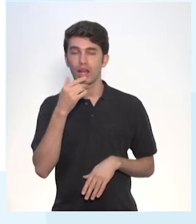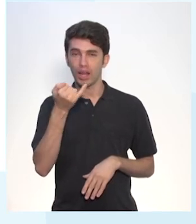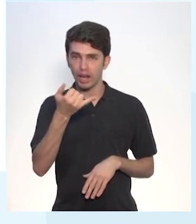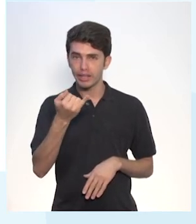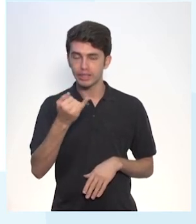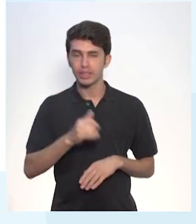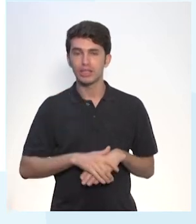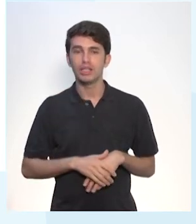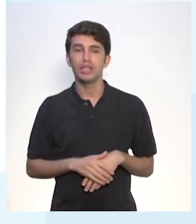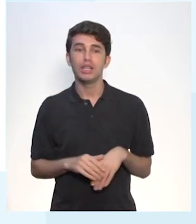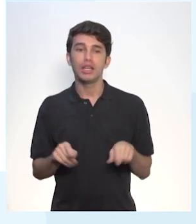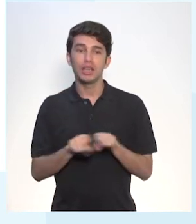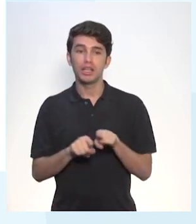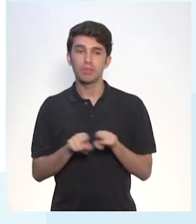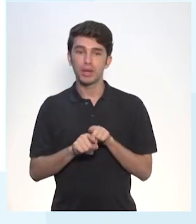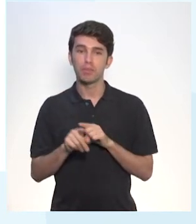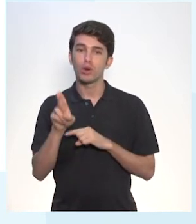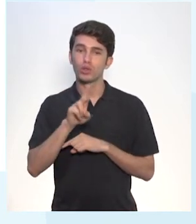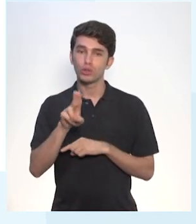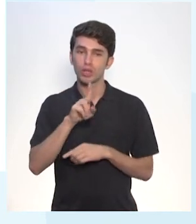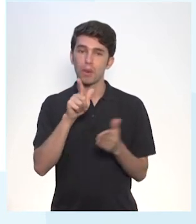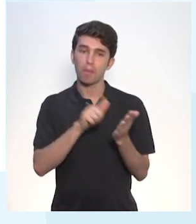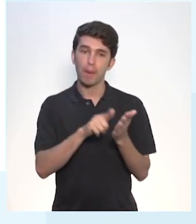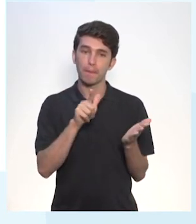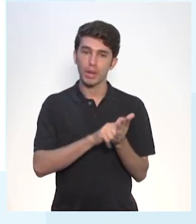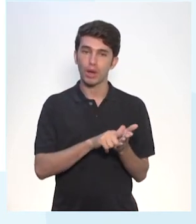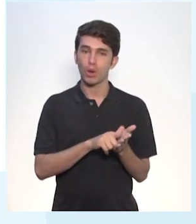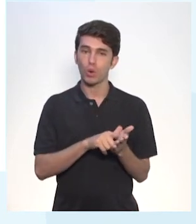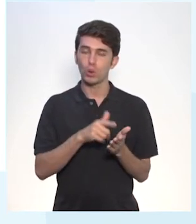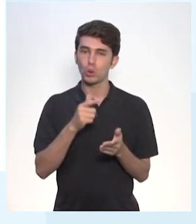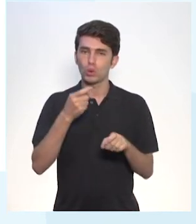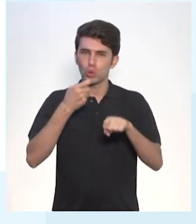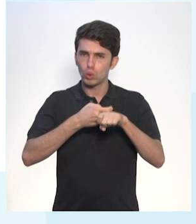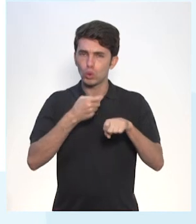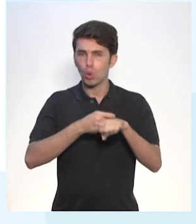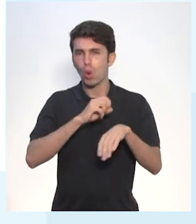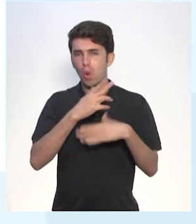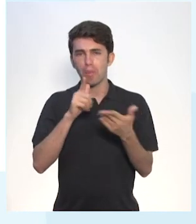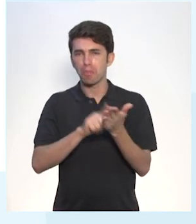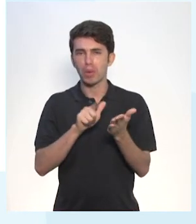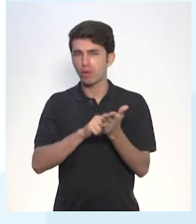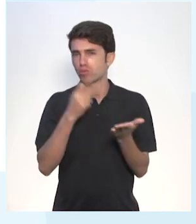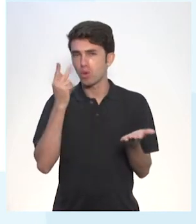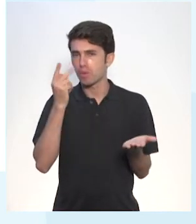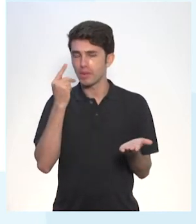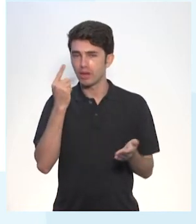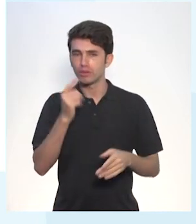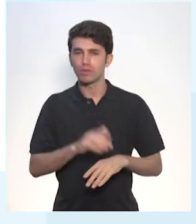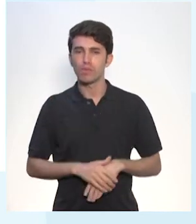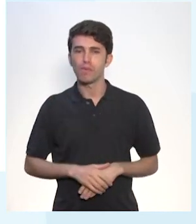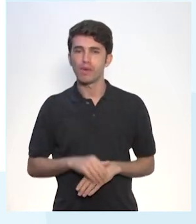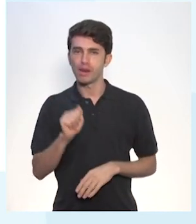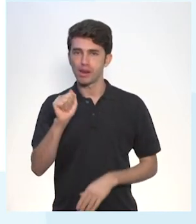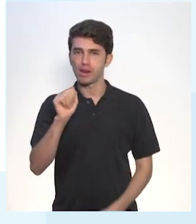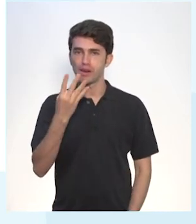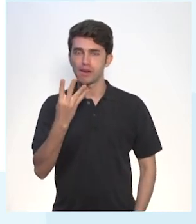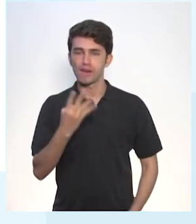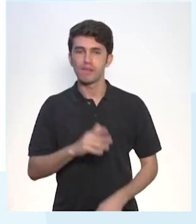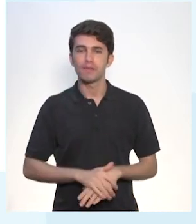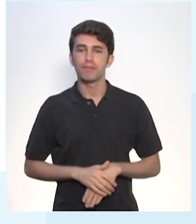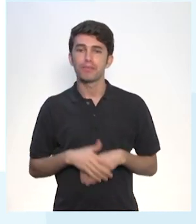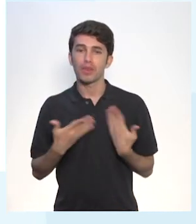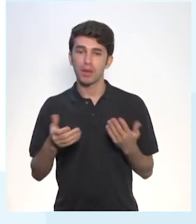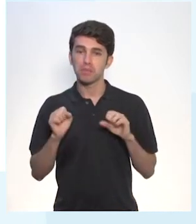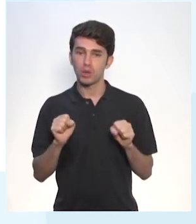você pode fazer em cartolina ou papel sulfite. Você pode colocar nesse marca-texto ou uma frase, como a